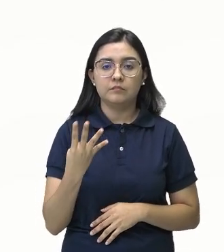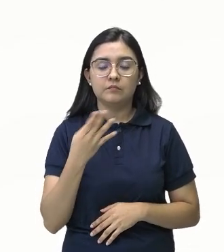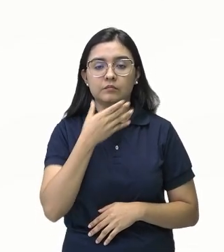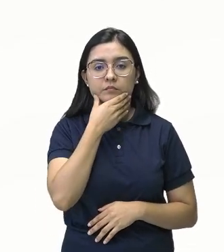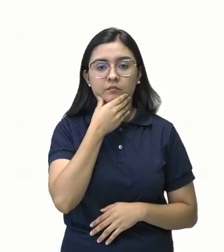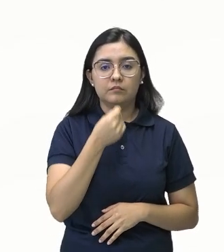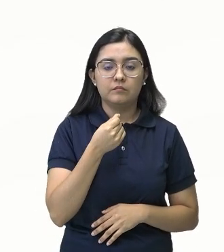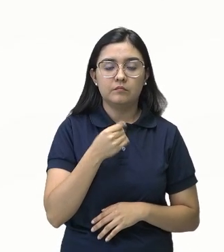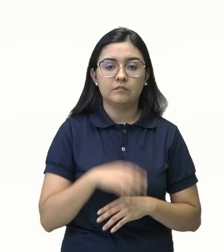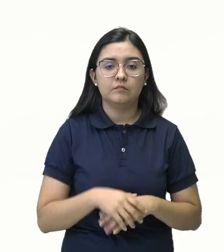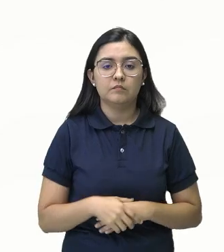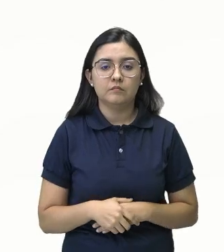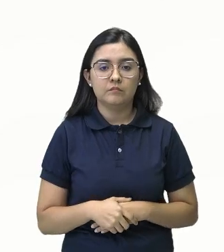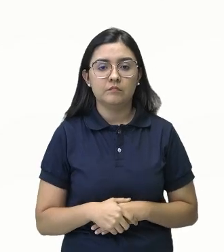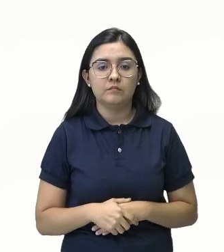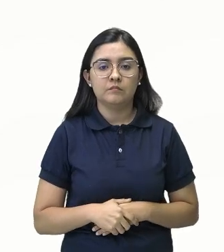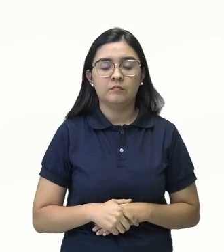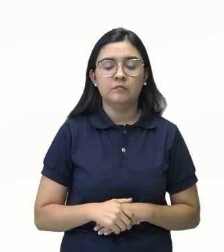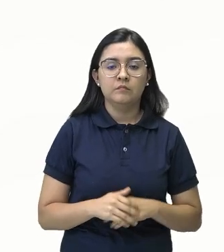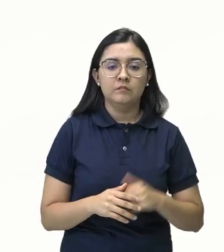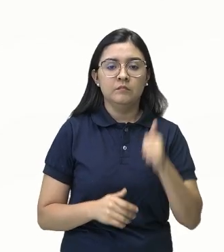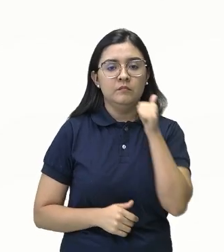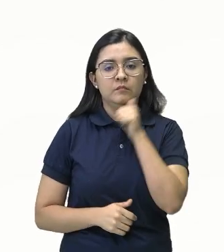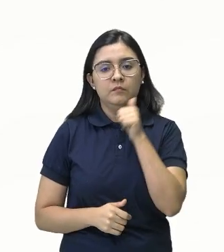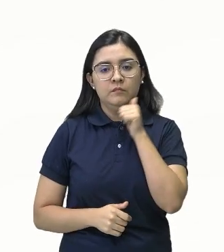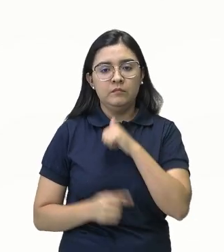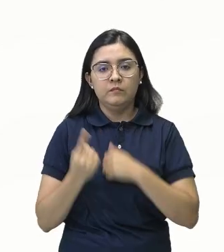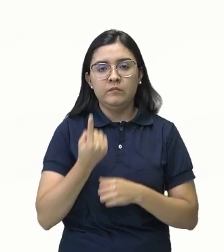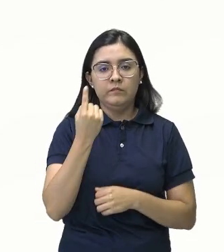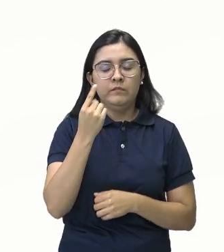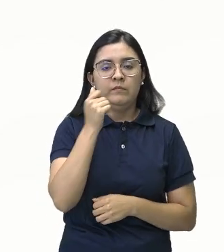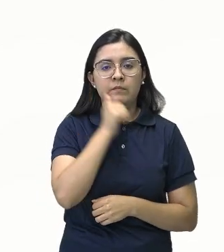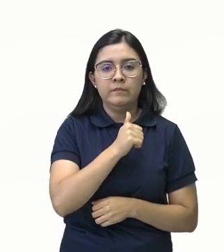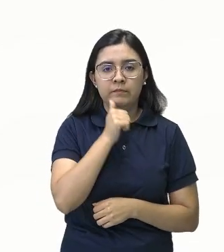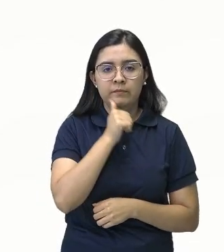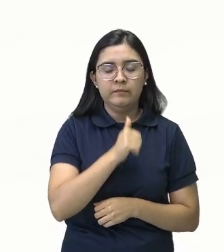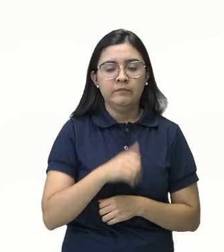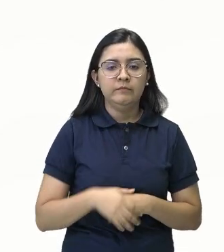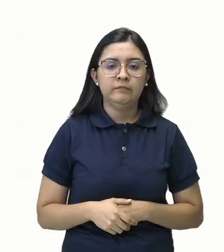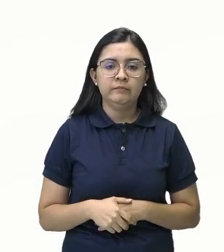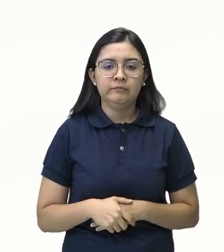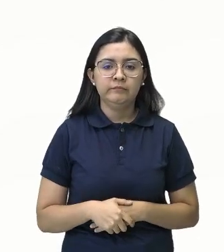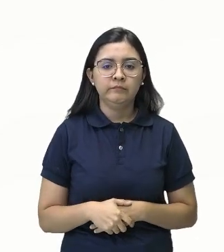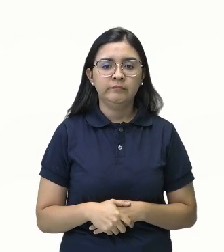em 5 e da mulher, escolha de 1 mulher em 4.